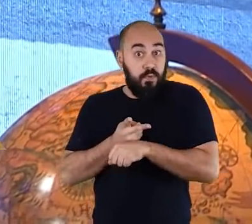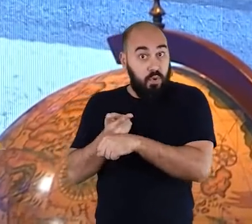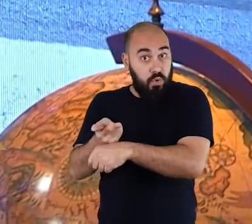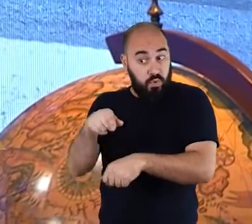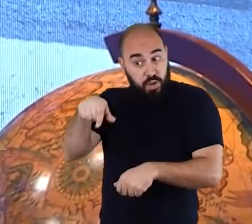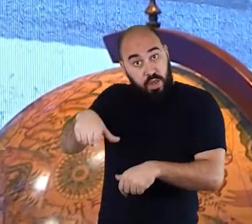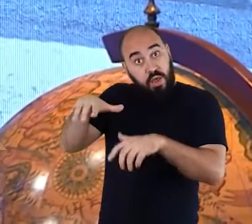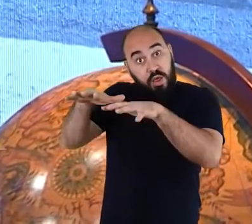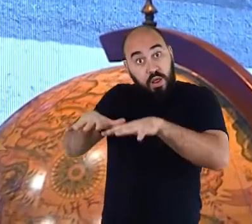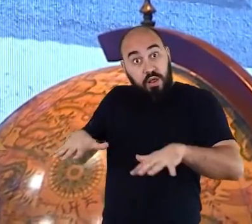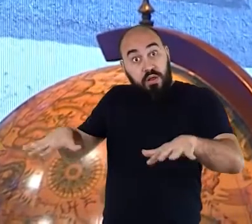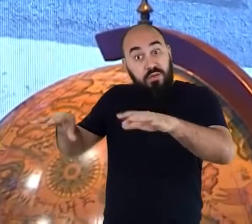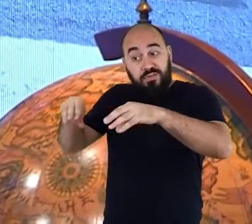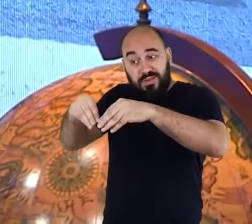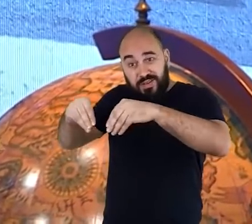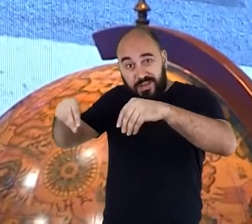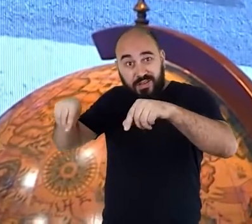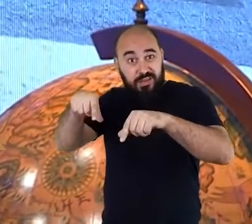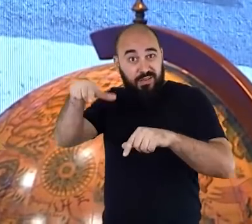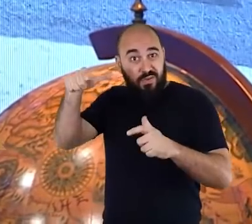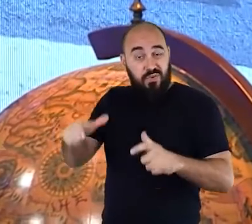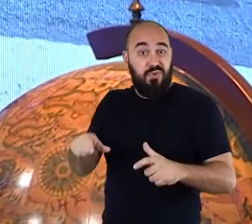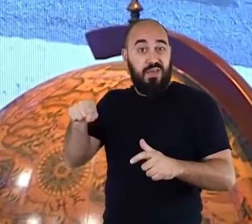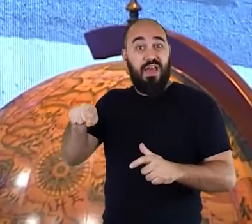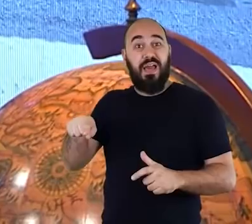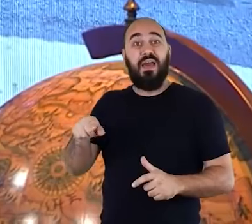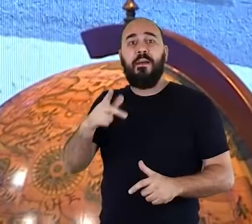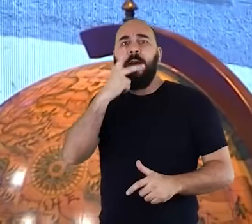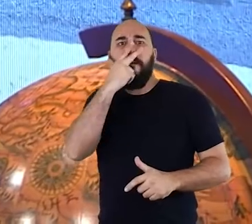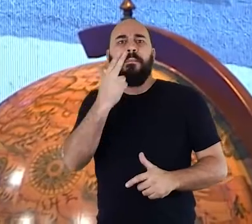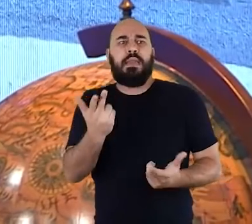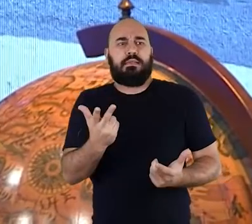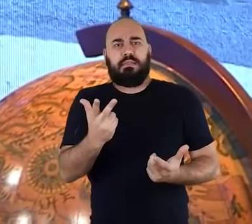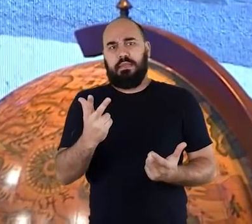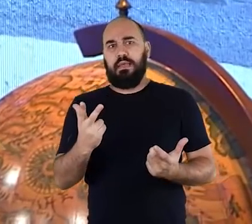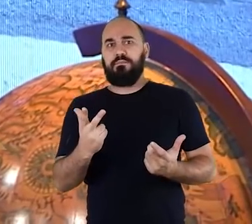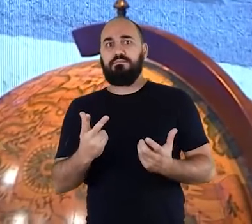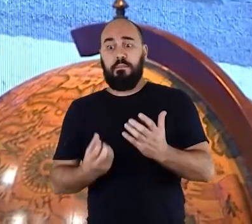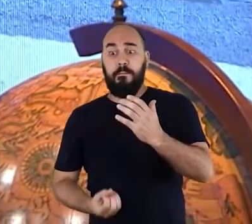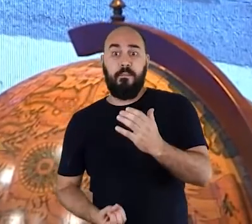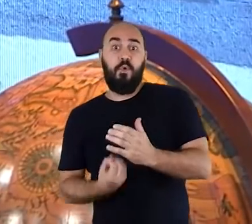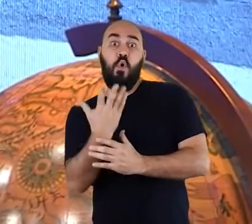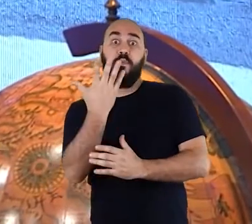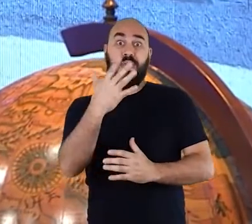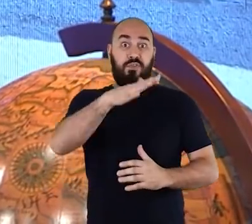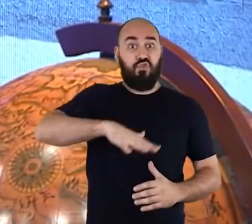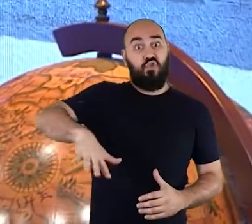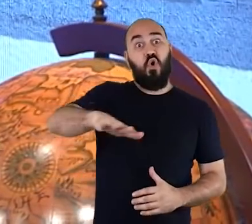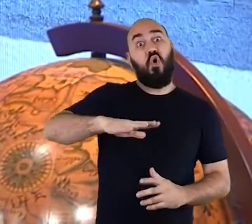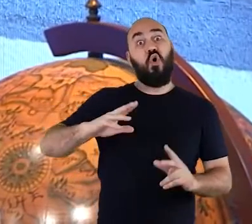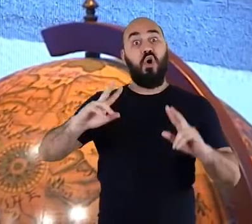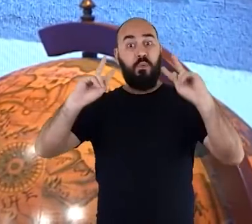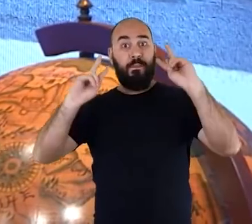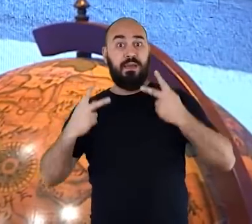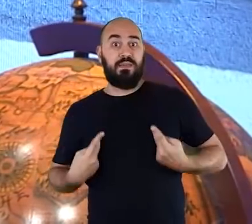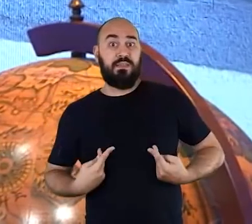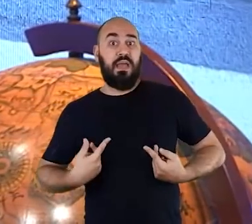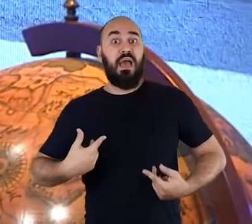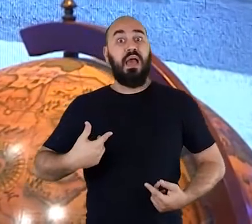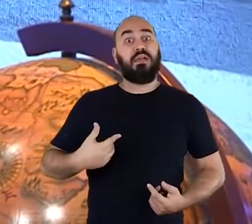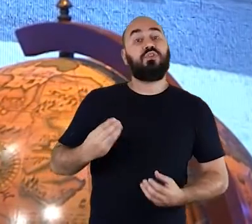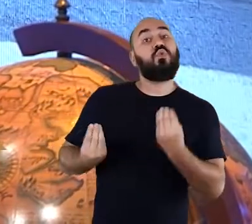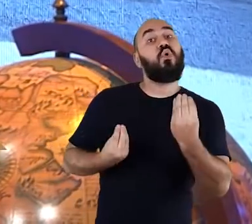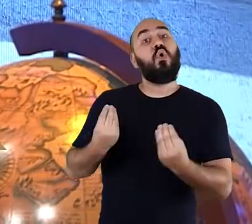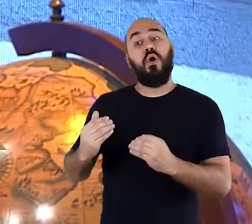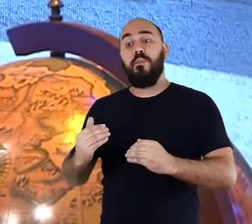foram chamados os berços das civilizações do mundo inteiro, especialmente na localidade da Grécia, do Egito, do